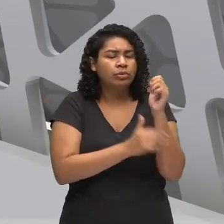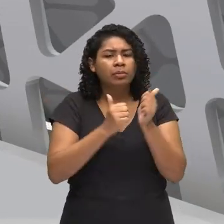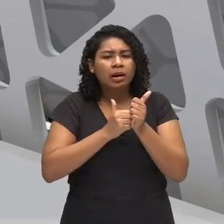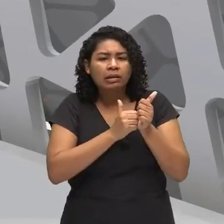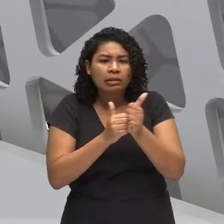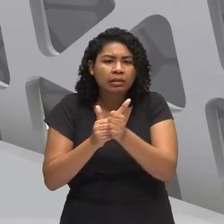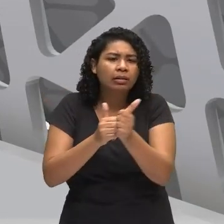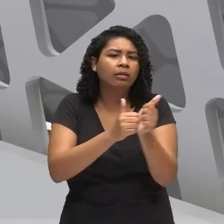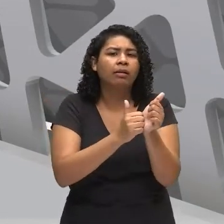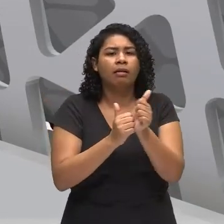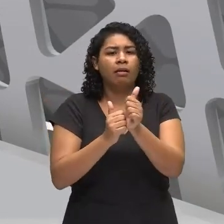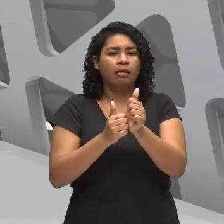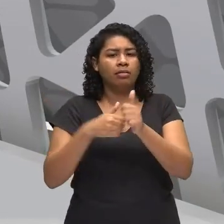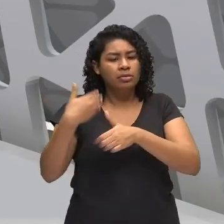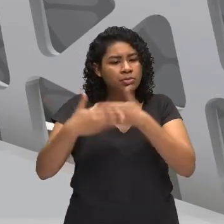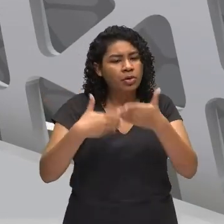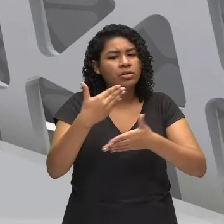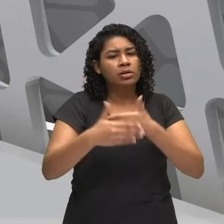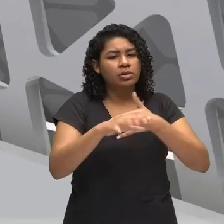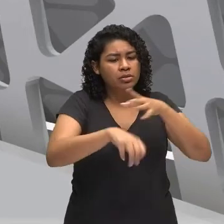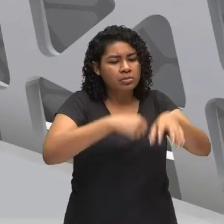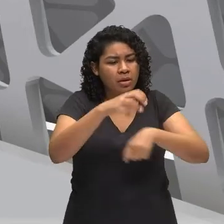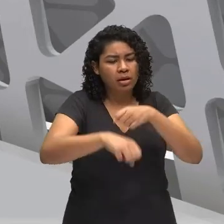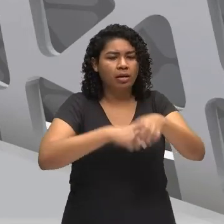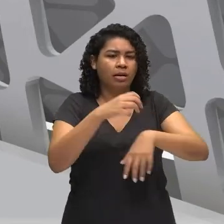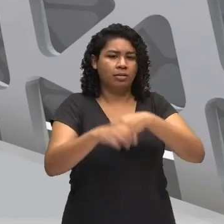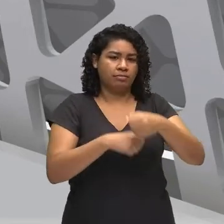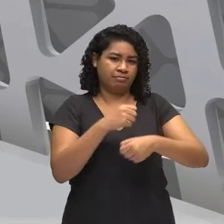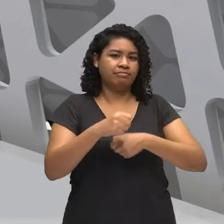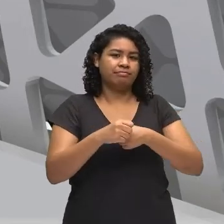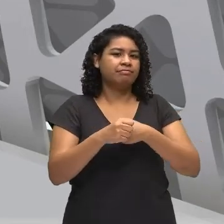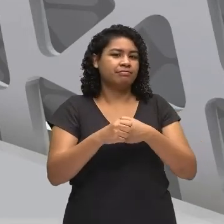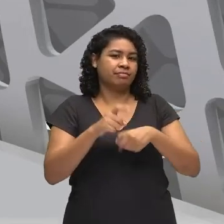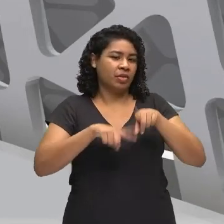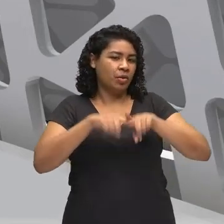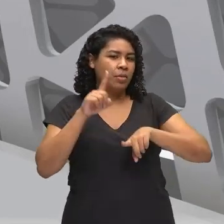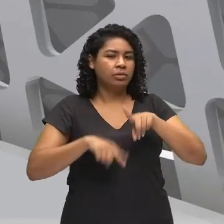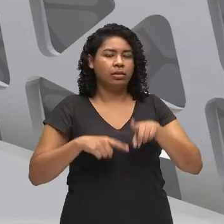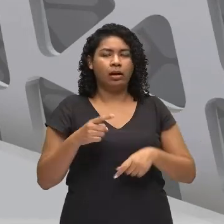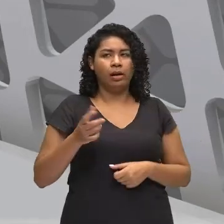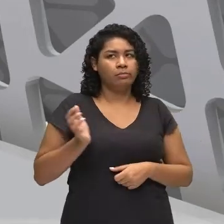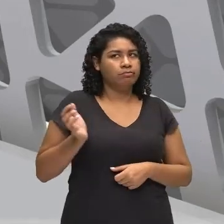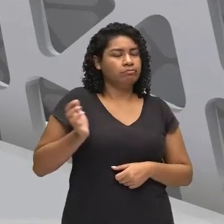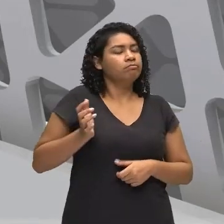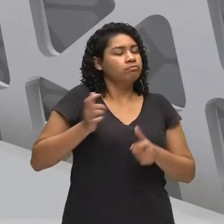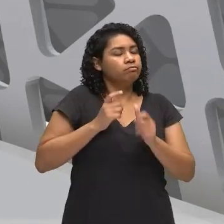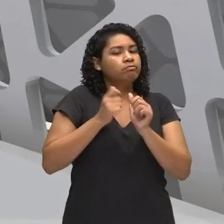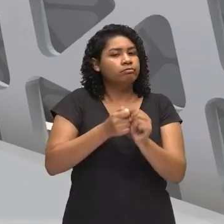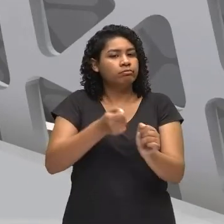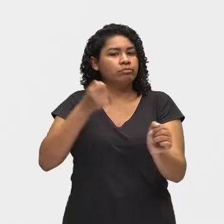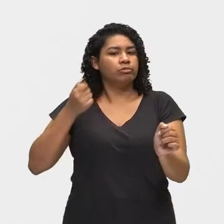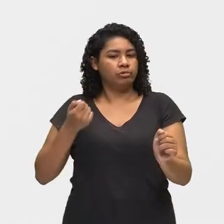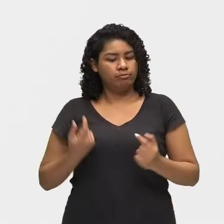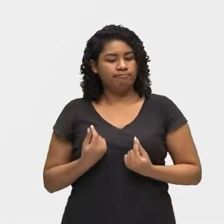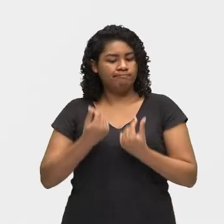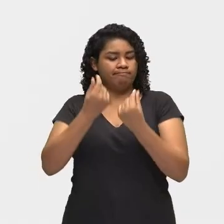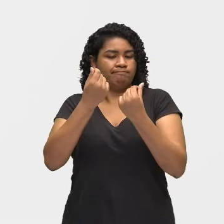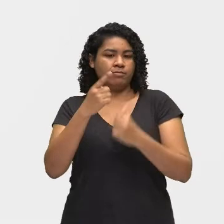e fazendo o processo de extração das chamadas drogas do sertão, que muito davam lucro. Quarto